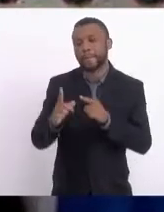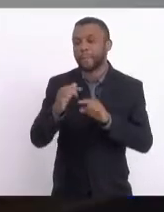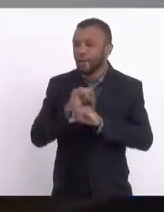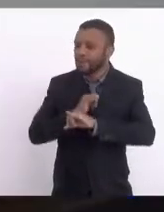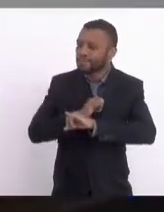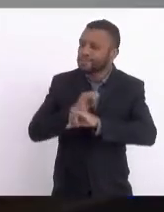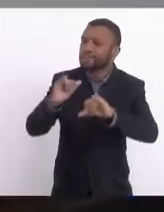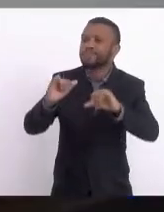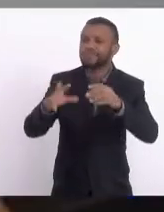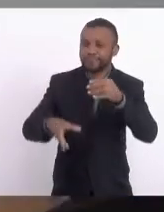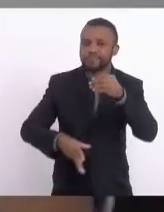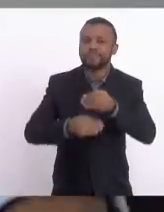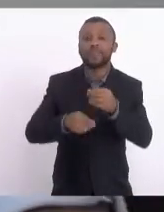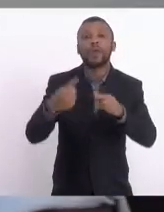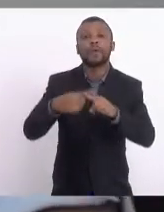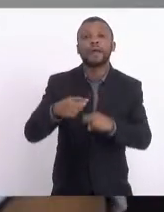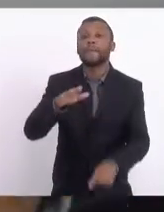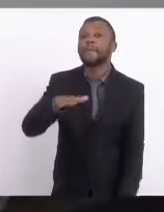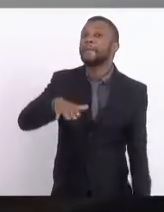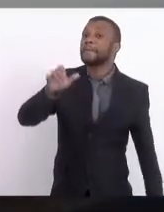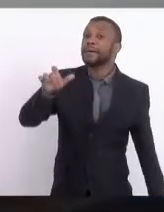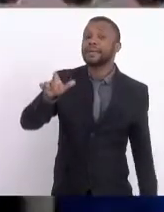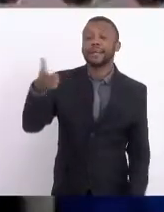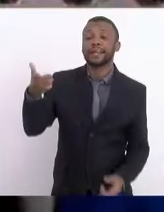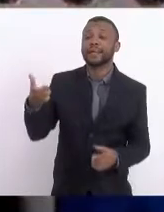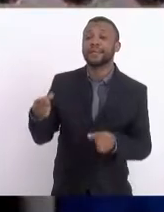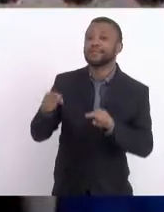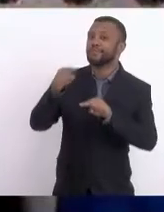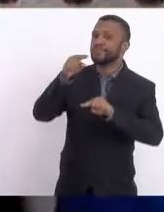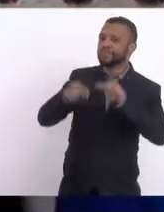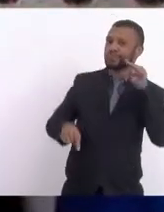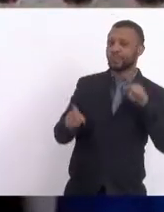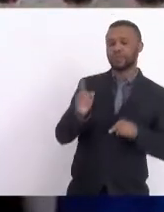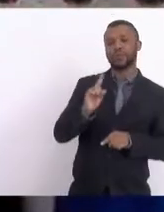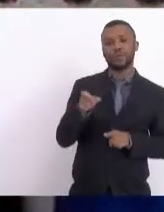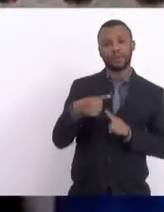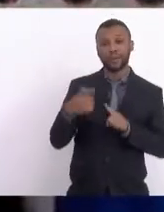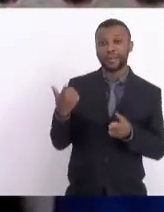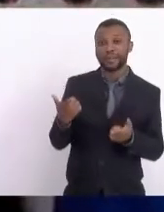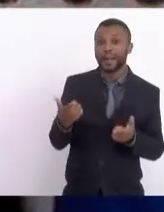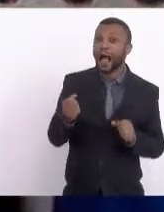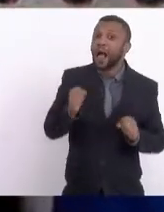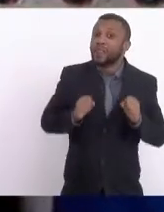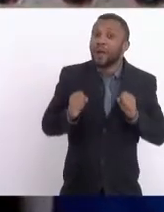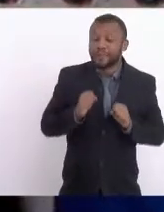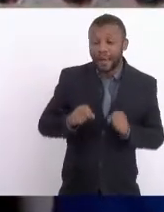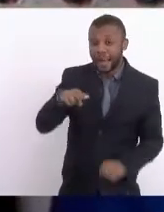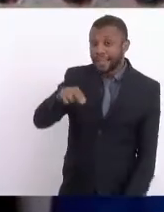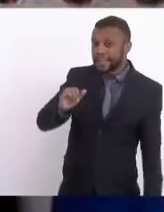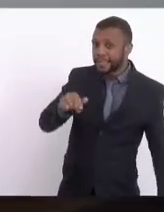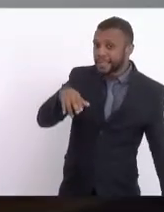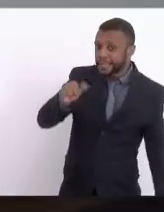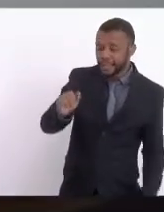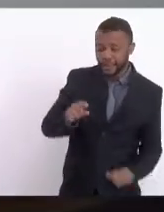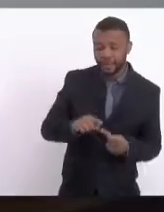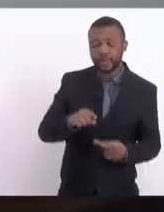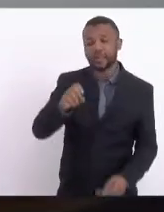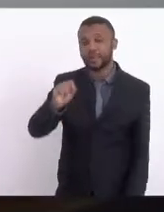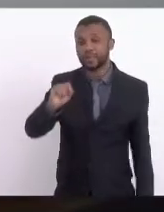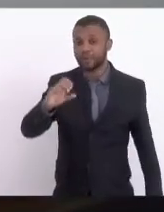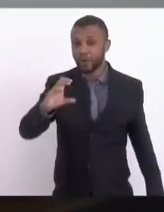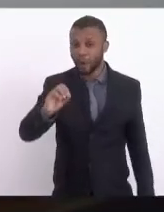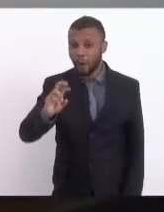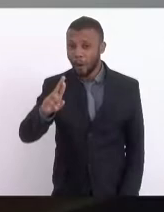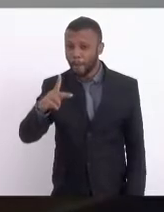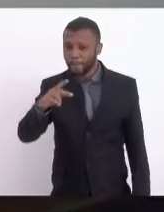porque minha mãe não deixou eu ir, sabia? Eu era louca para ver a Nina Hagen e os Scorpions. Pois é. Para